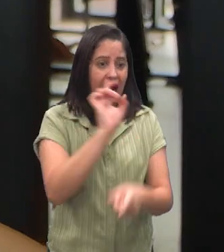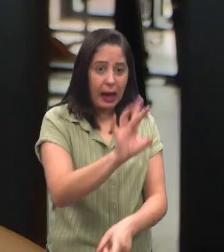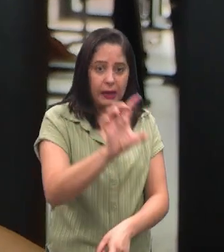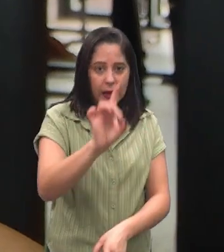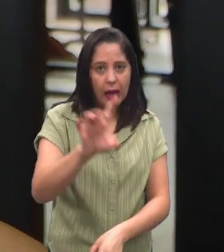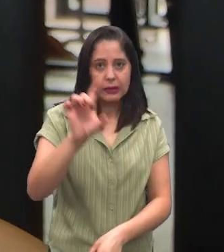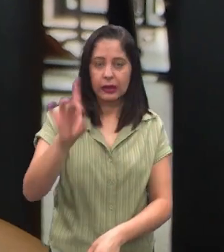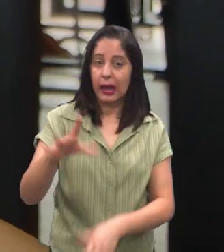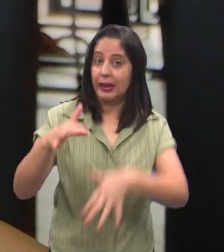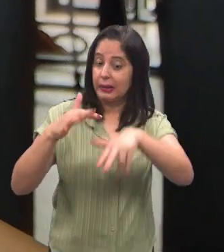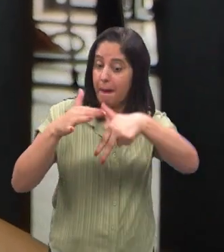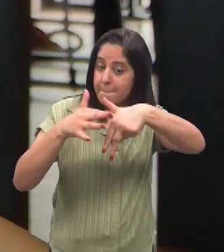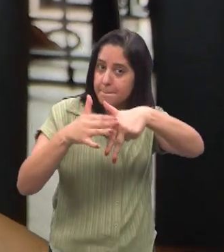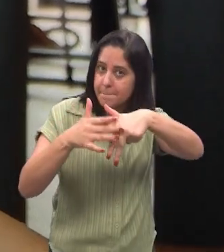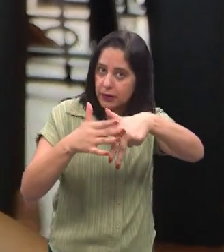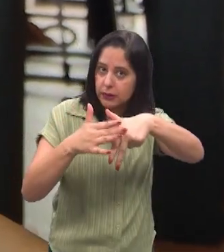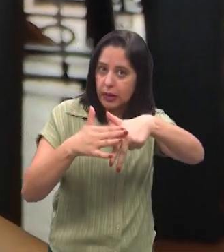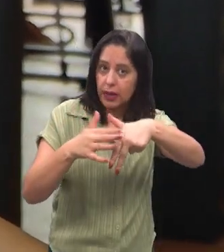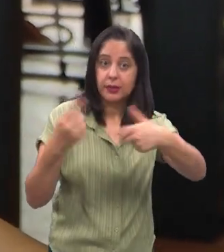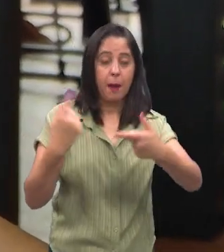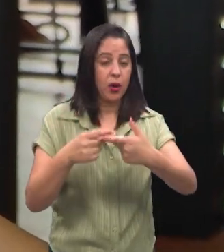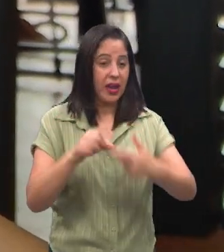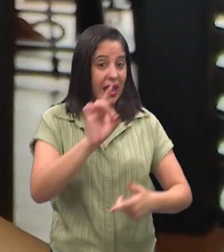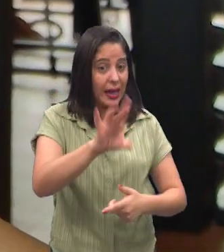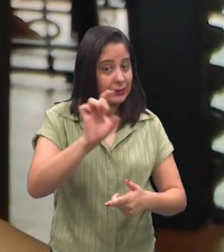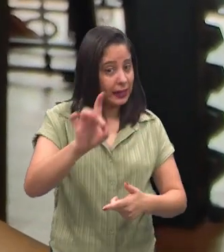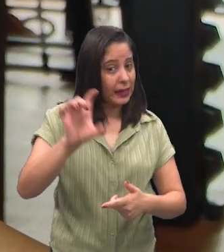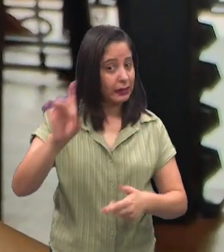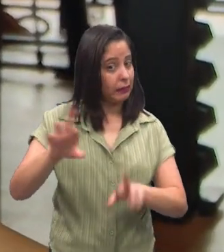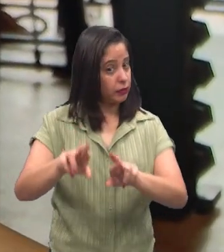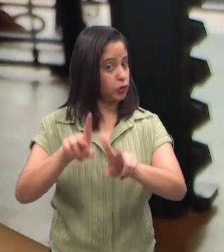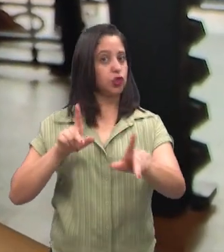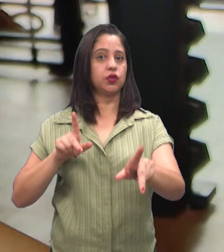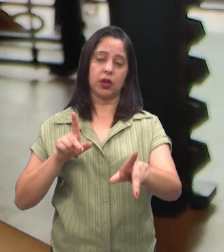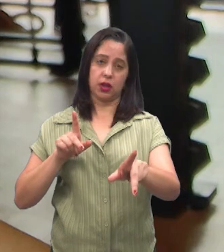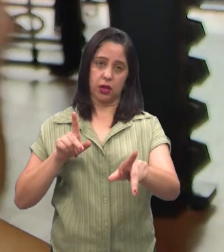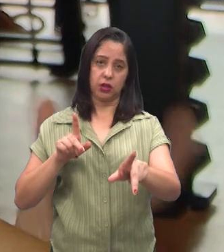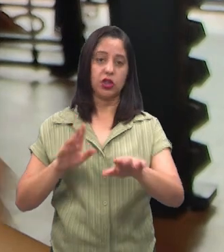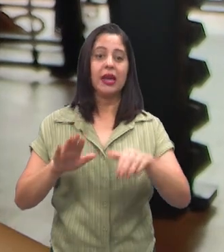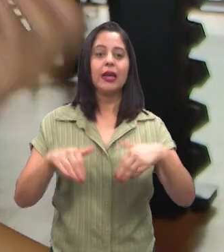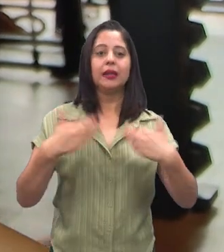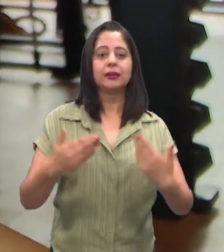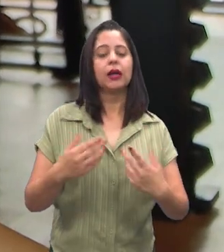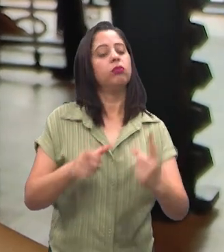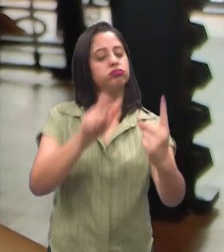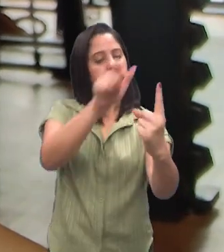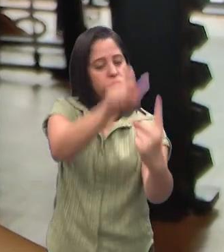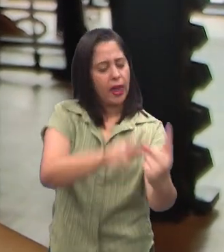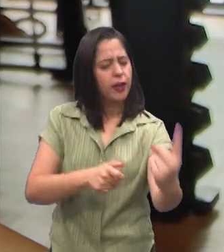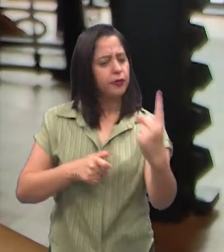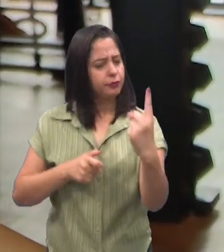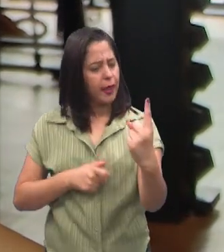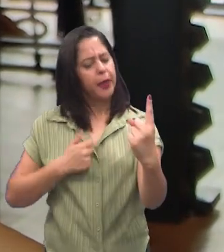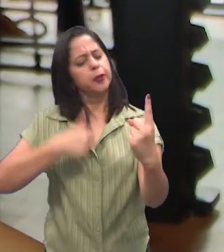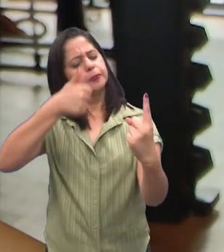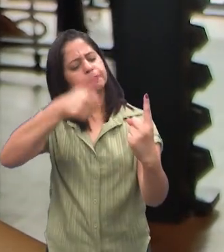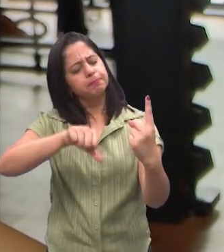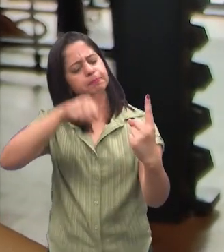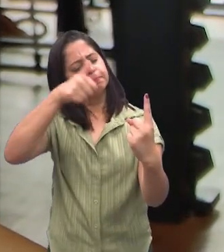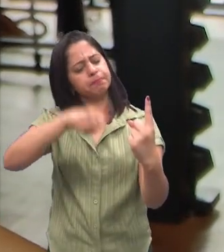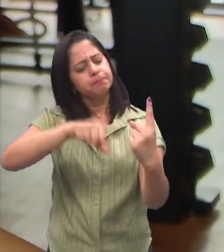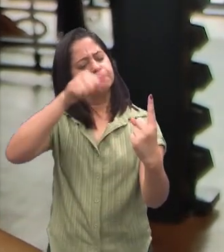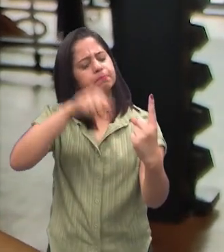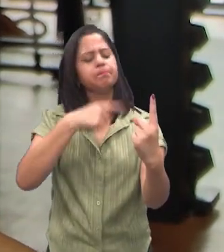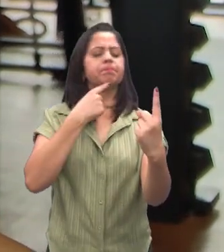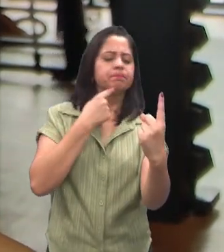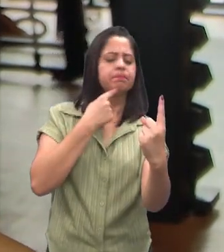cada pessoa, para cada paciente, porque cada caso é um caso. Então, primeira coisa, a gente precisa entender esse quadro do paciente para fazer uma